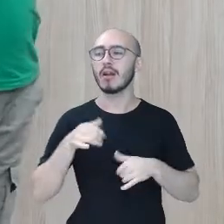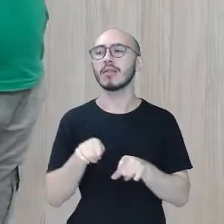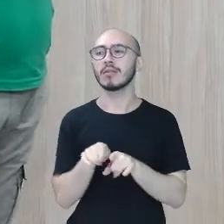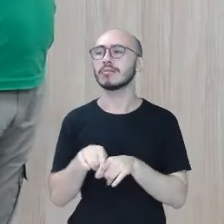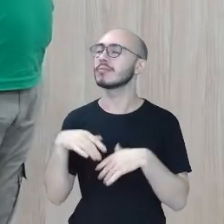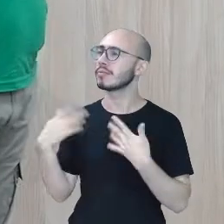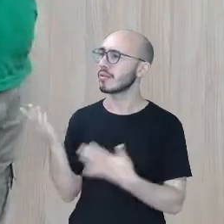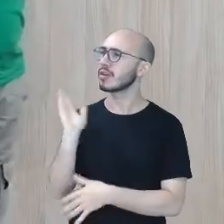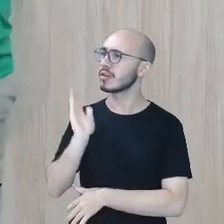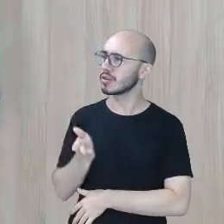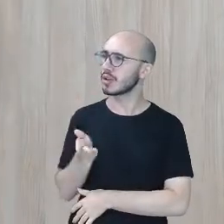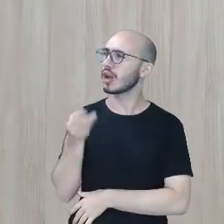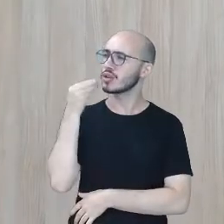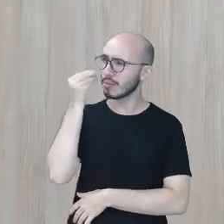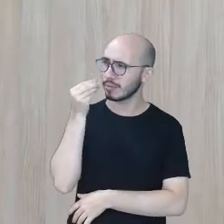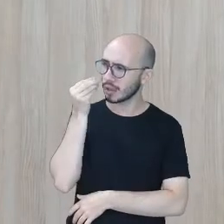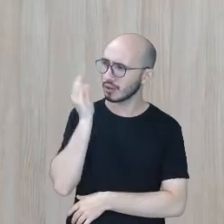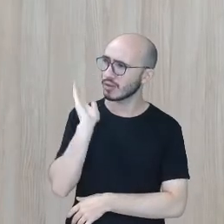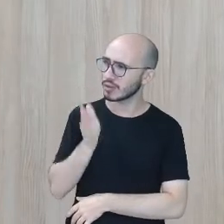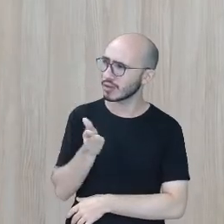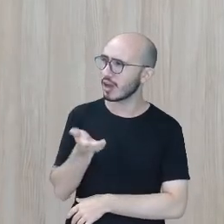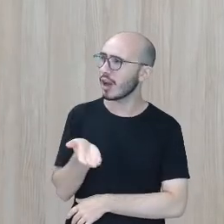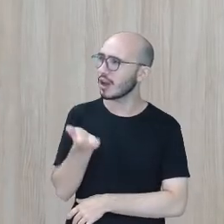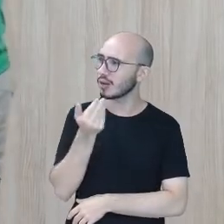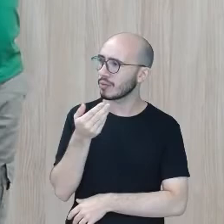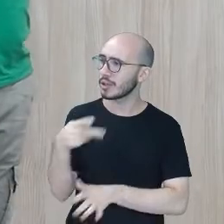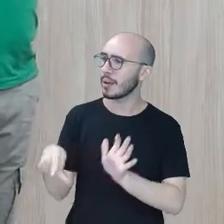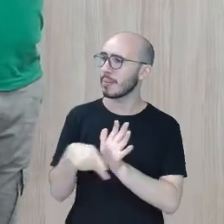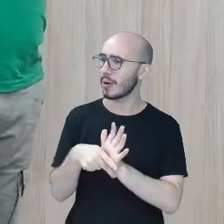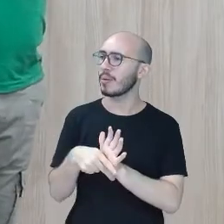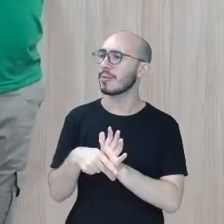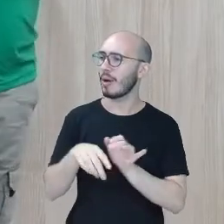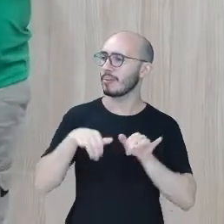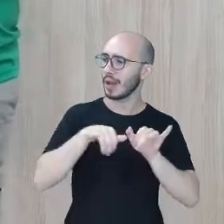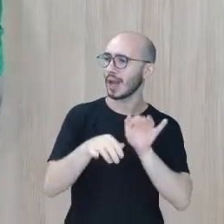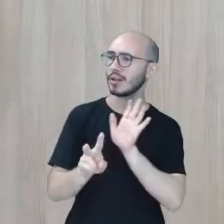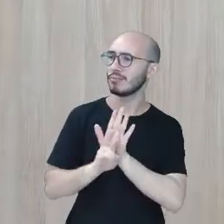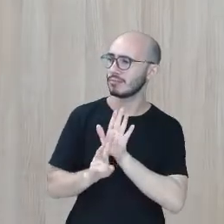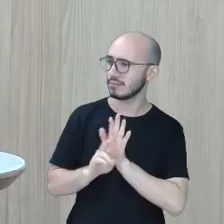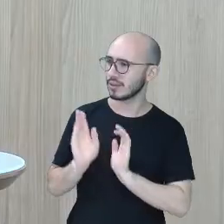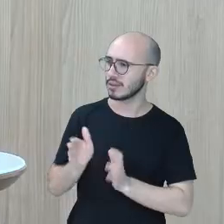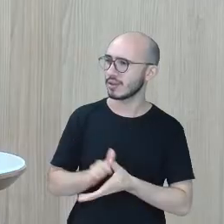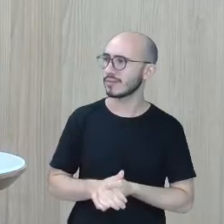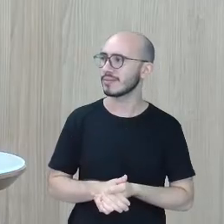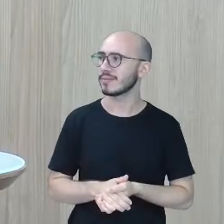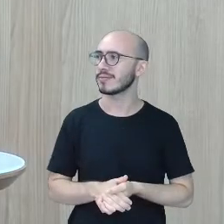senhor já provou, professor, da culinária lá do mercado da Boa Vista?